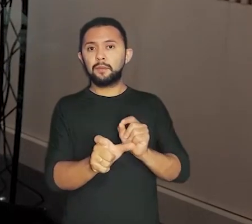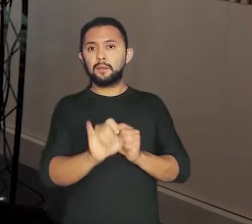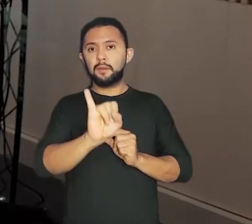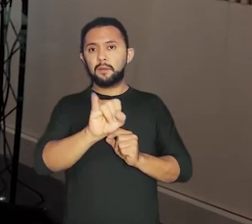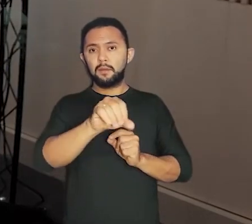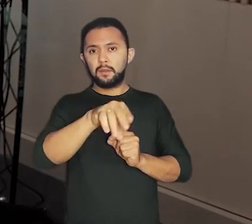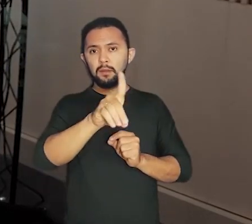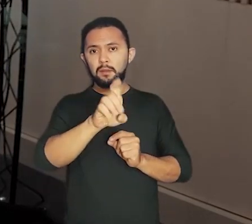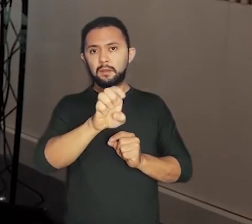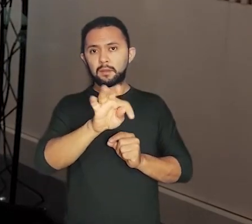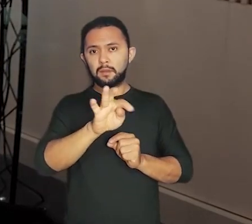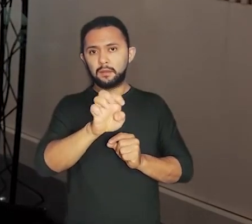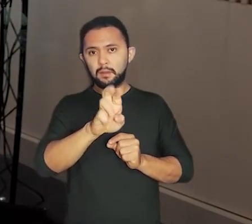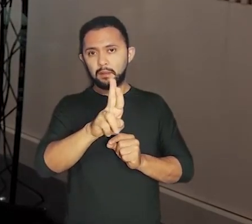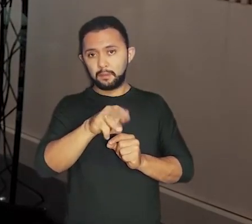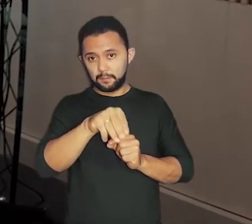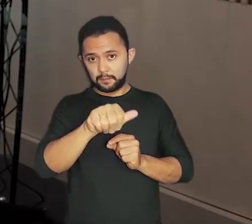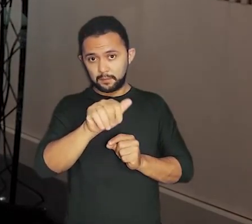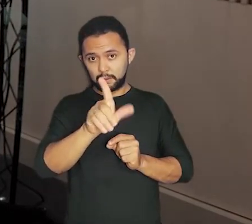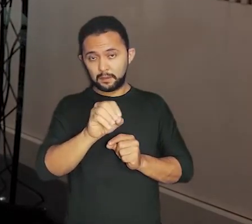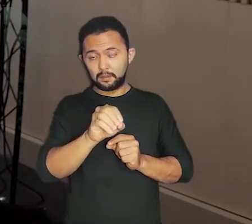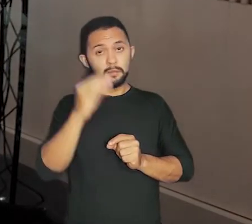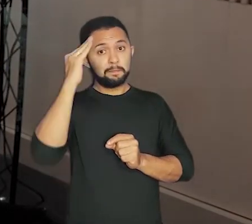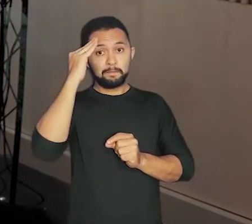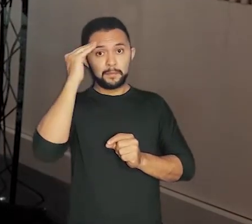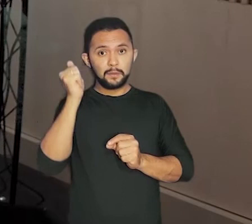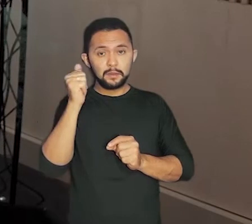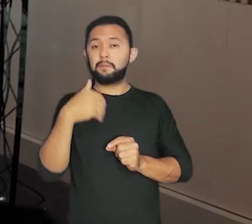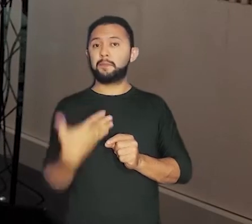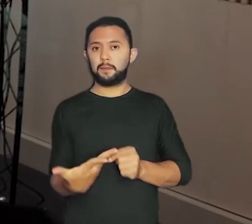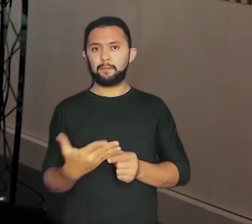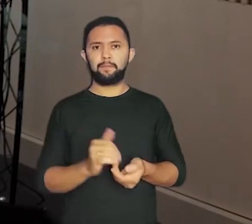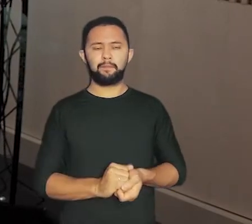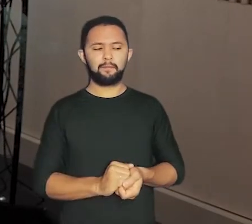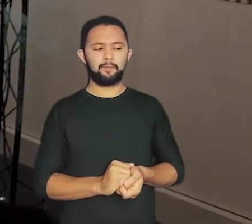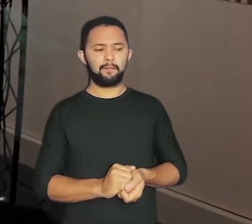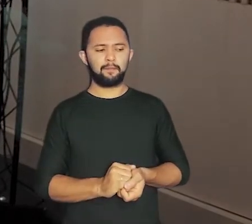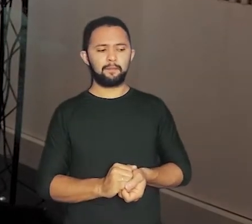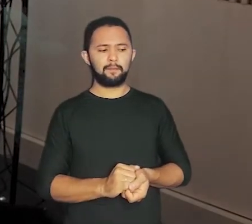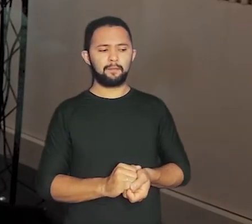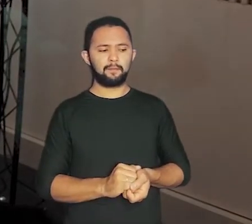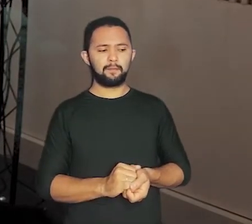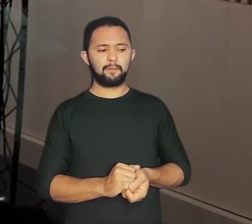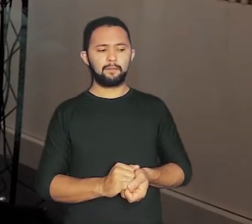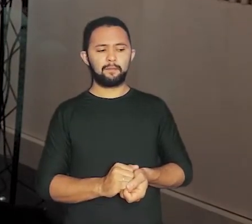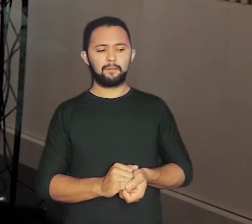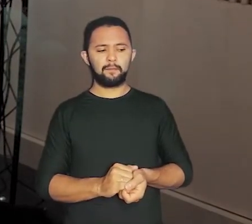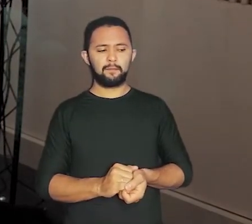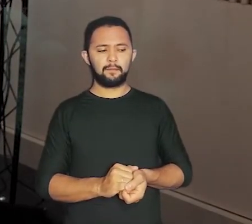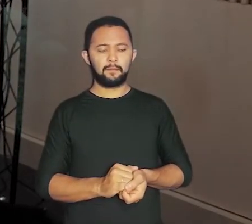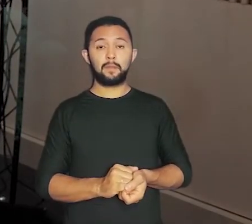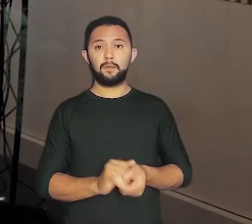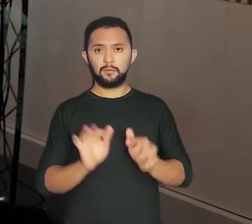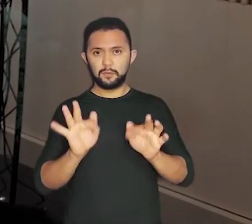indeterminado, tá? Eu sei que alguém colocou, mas eu não consigo dizer claramente quem é essa pessoa. E aí nós